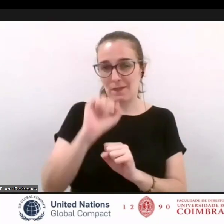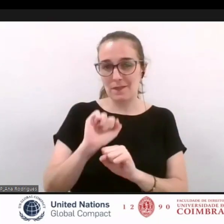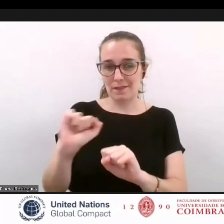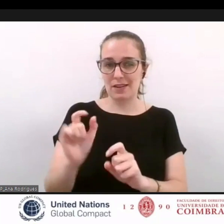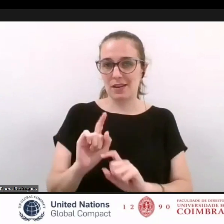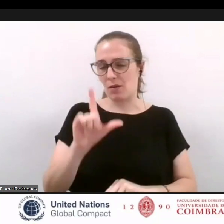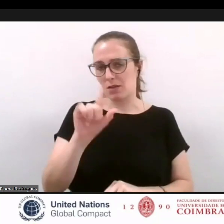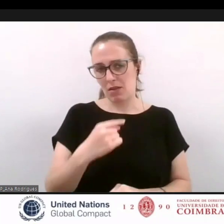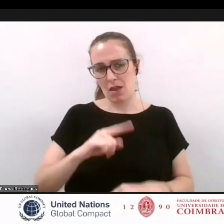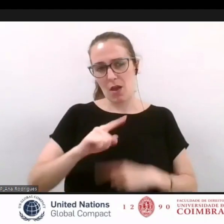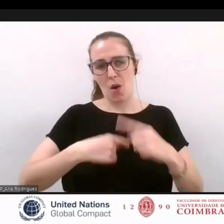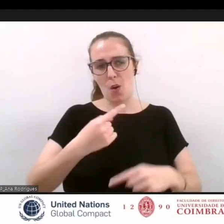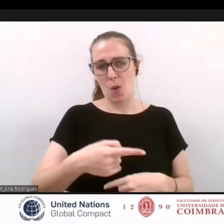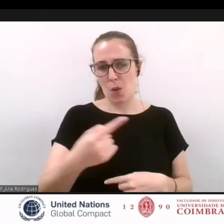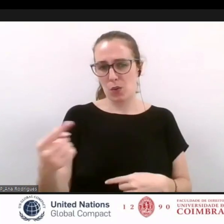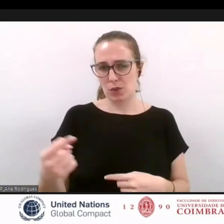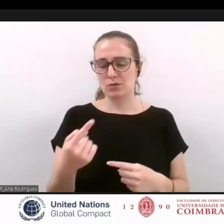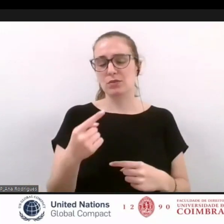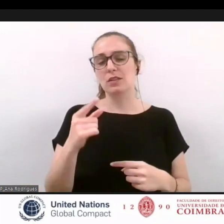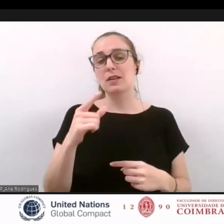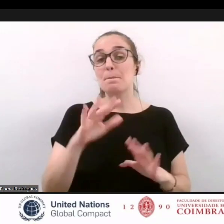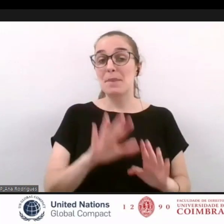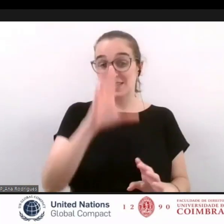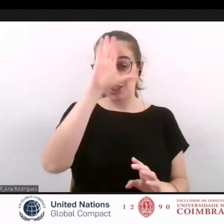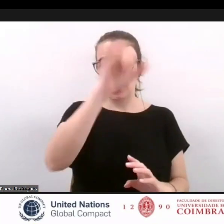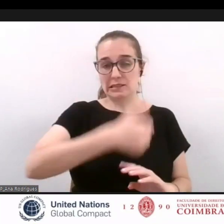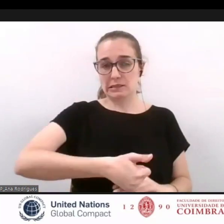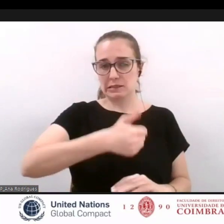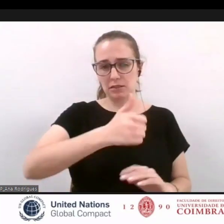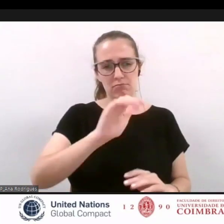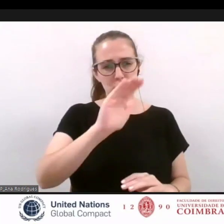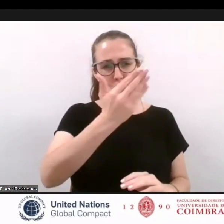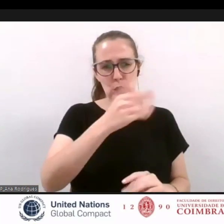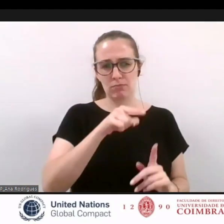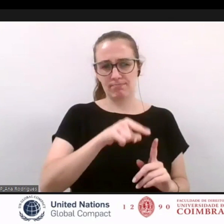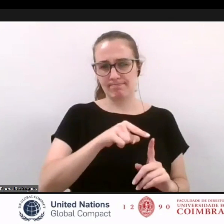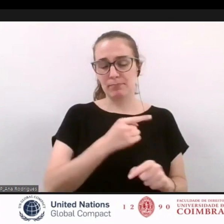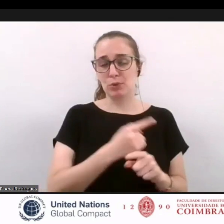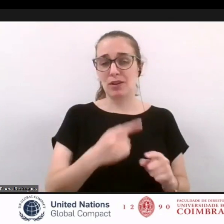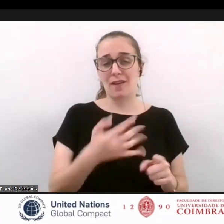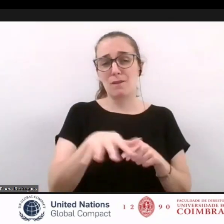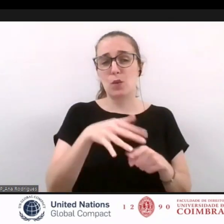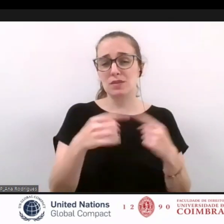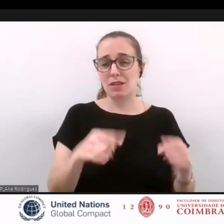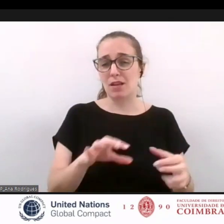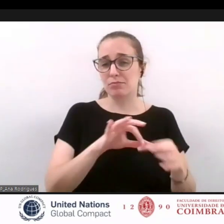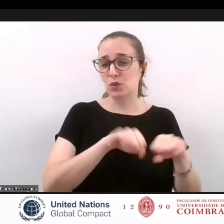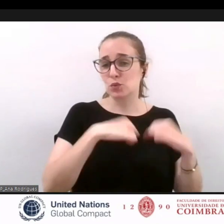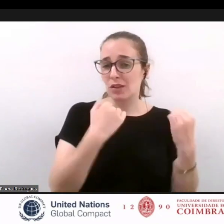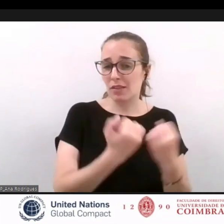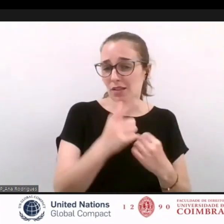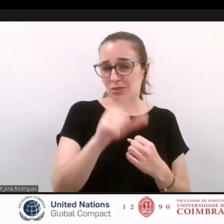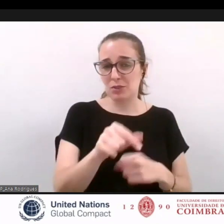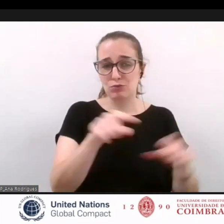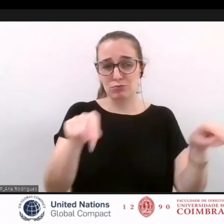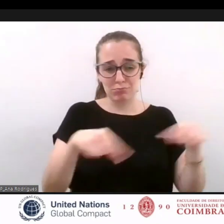importância clara do Estado no espaço público, nas diversas sociedades, e as políticas públicas desempenham necessariamente,